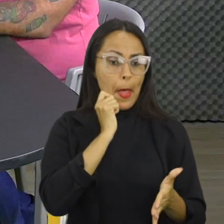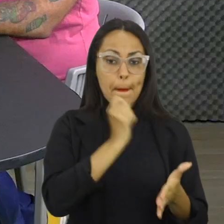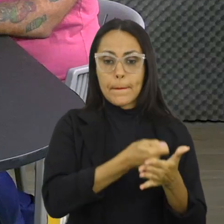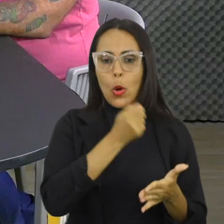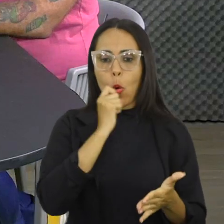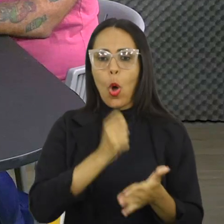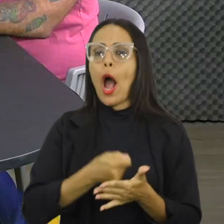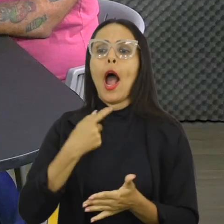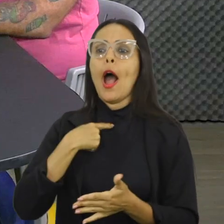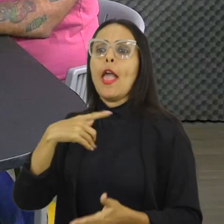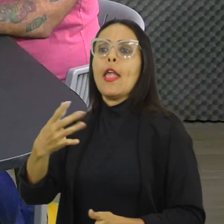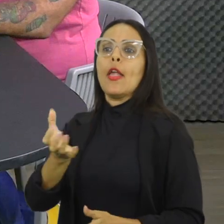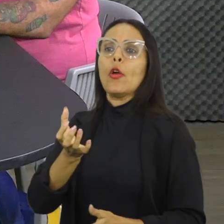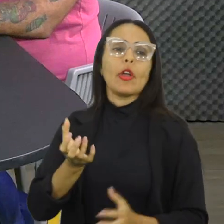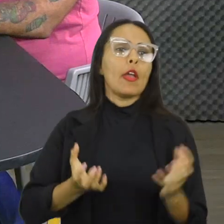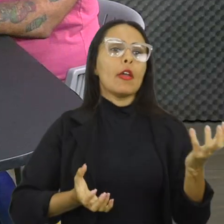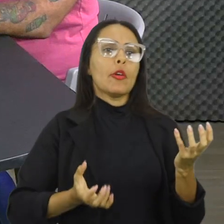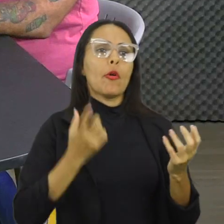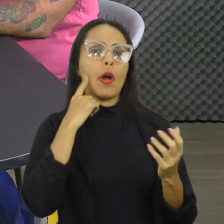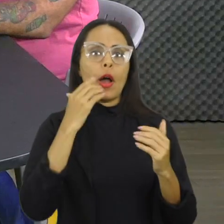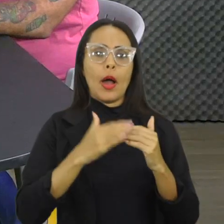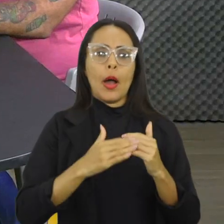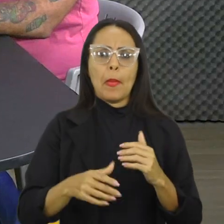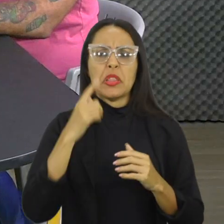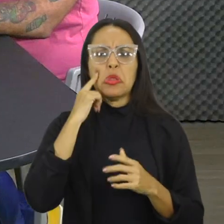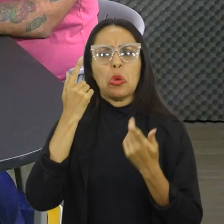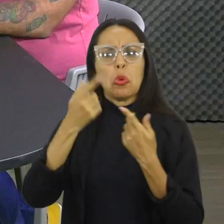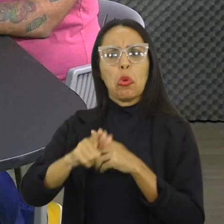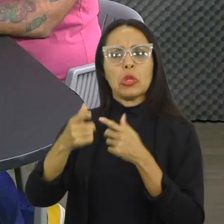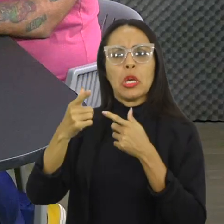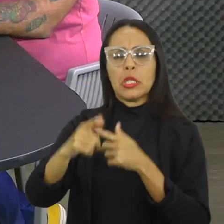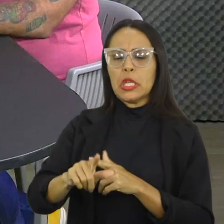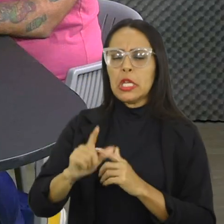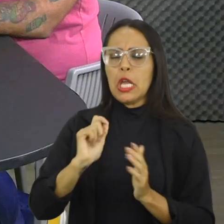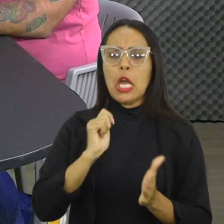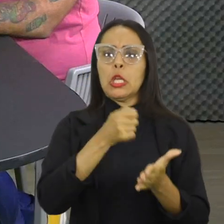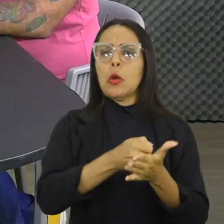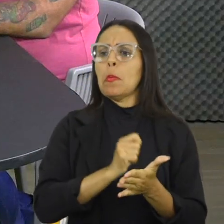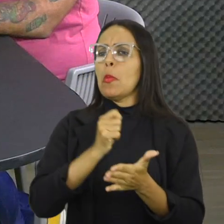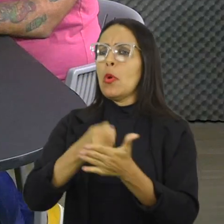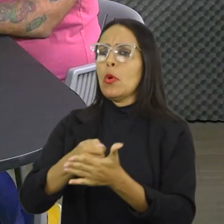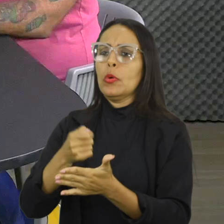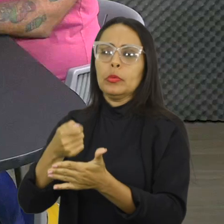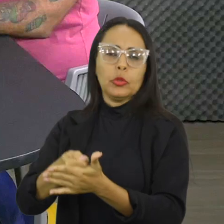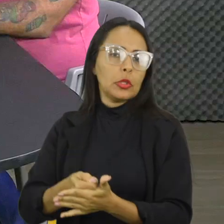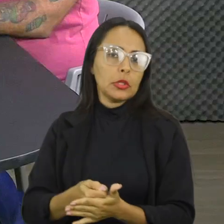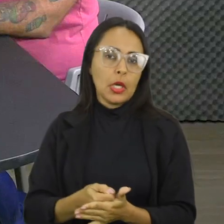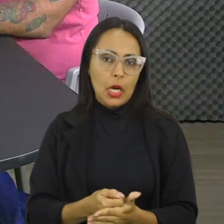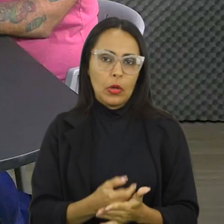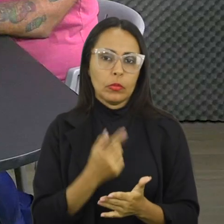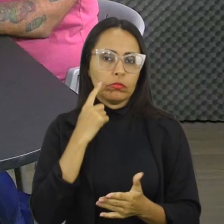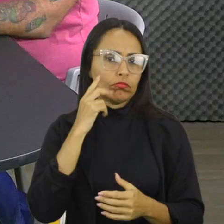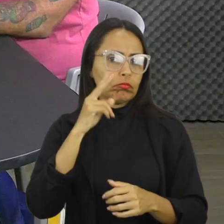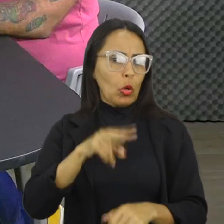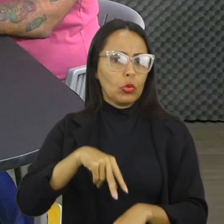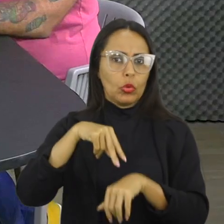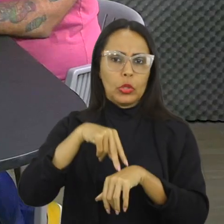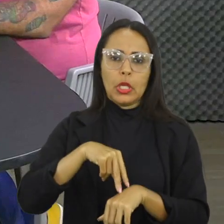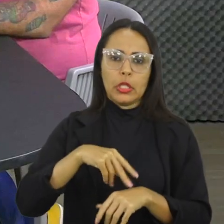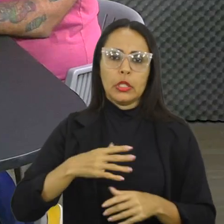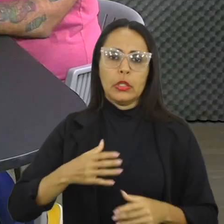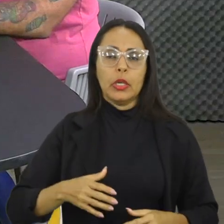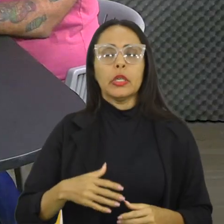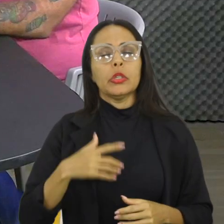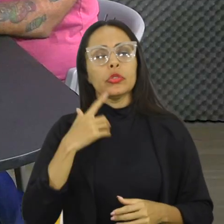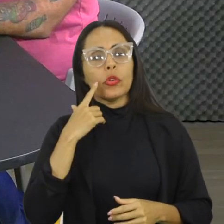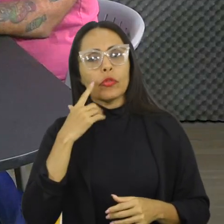que eu quero a partir de grosseria, de rudeza, de imposição mesmo, de autoritarismo. Como é que eu posso fazer isso?